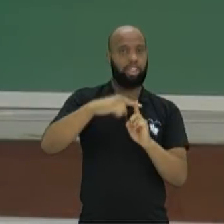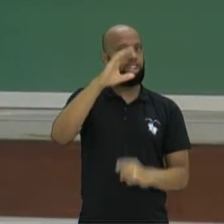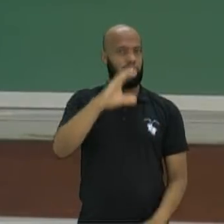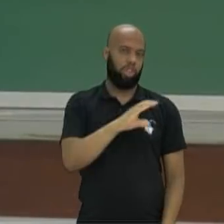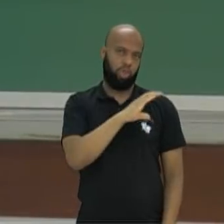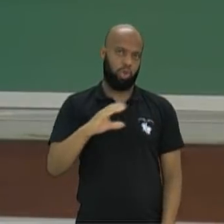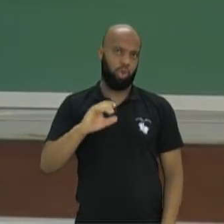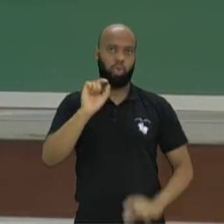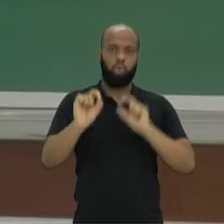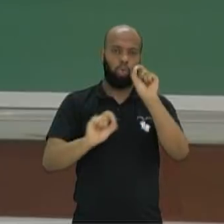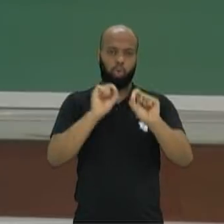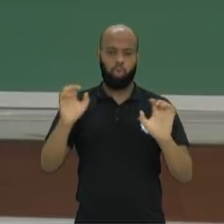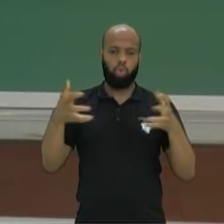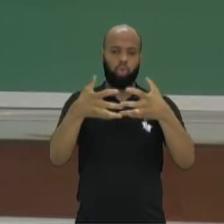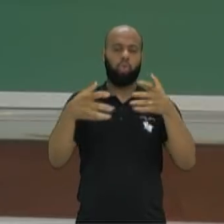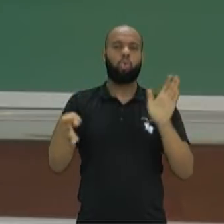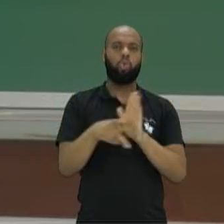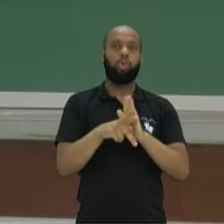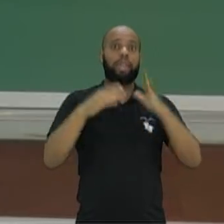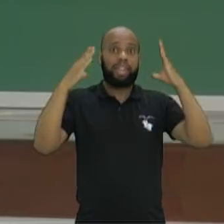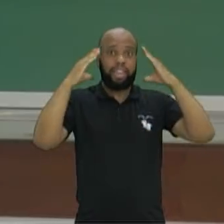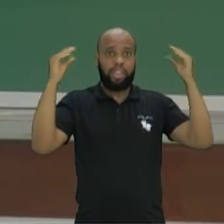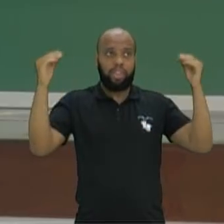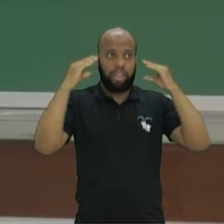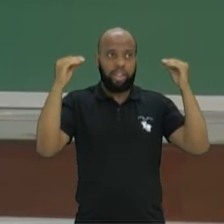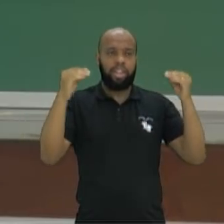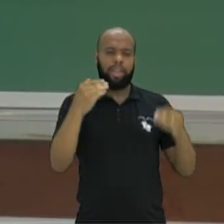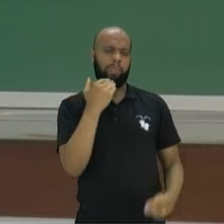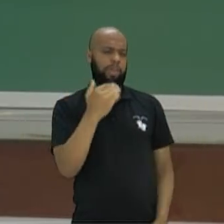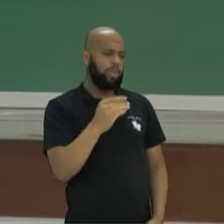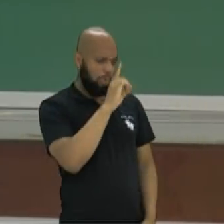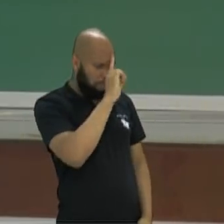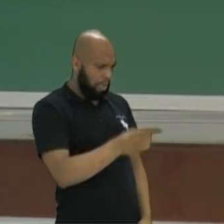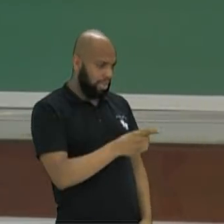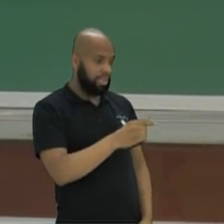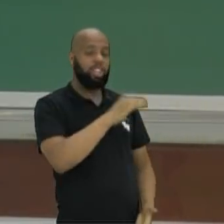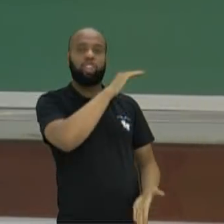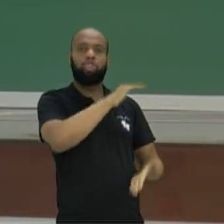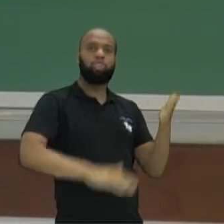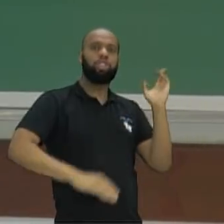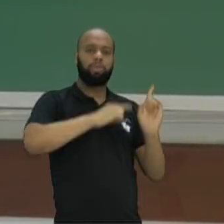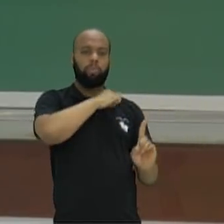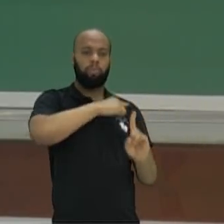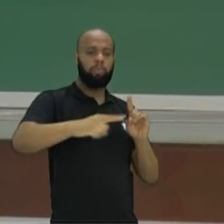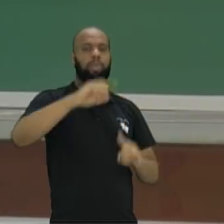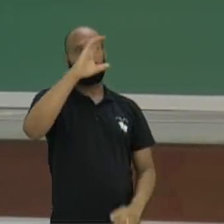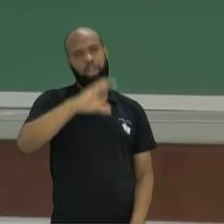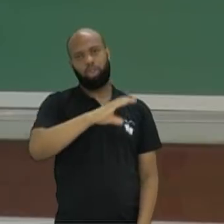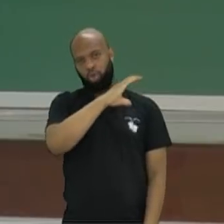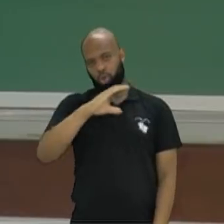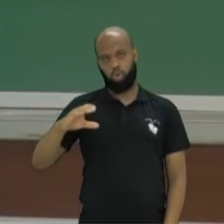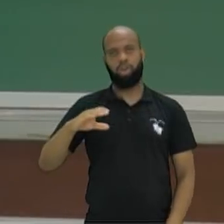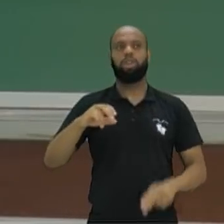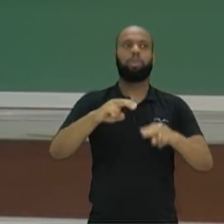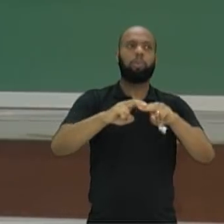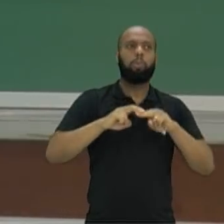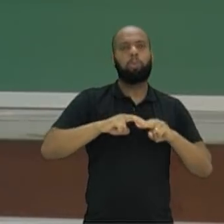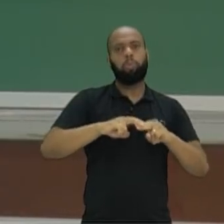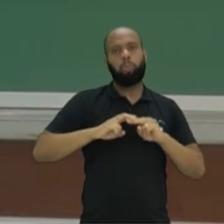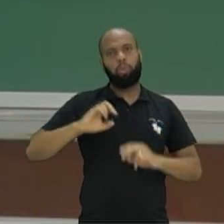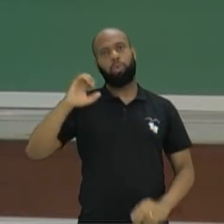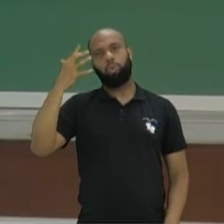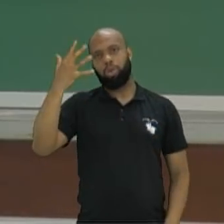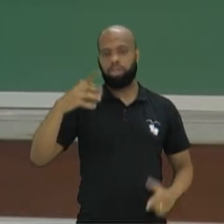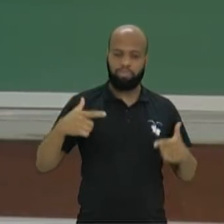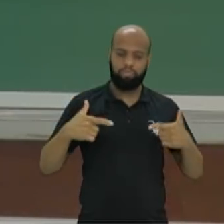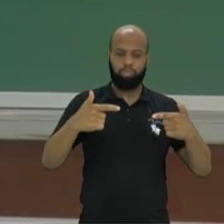que a Companhia das Índias Ocidentais resolveu mandar o Maurício Nassau fazer? Proibir a professar a fé